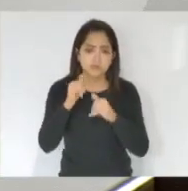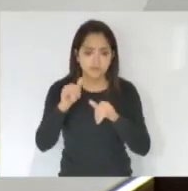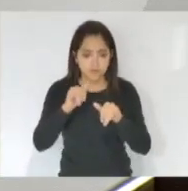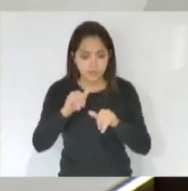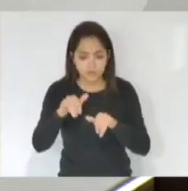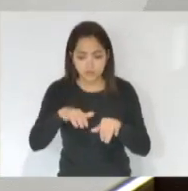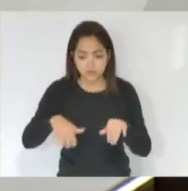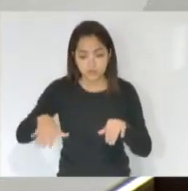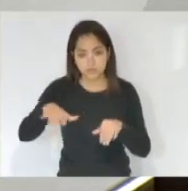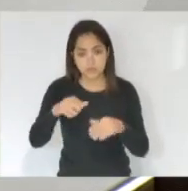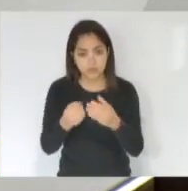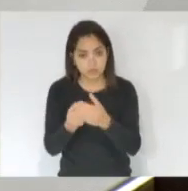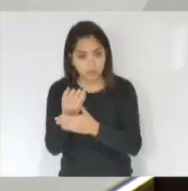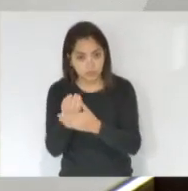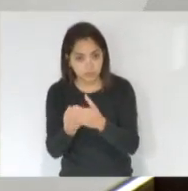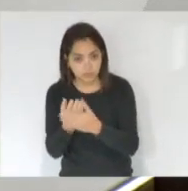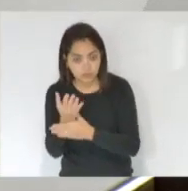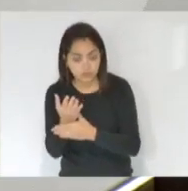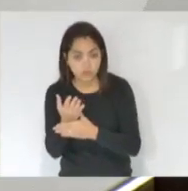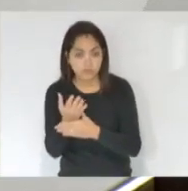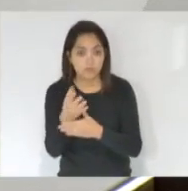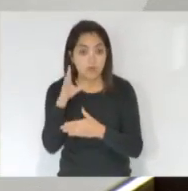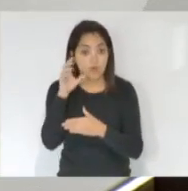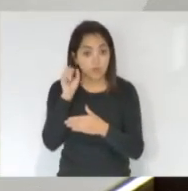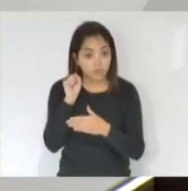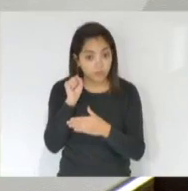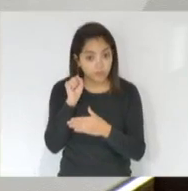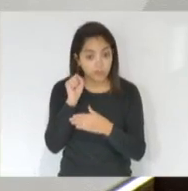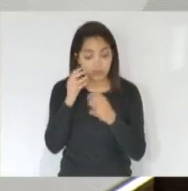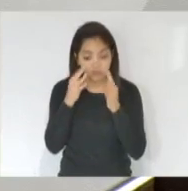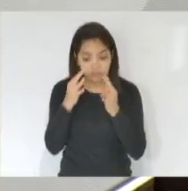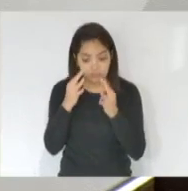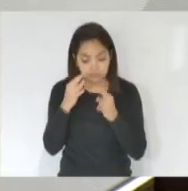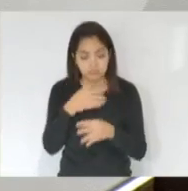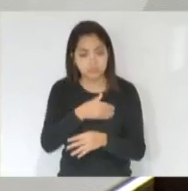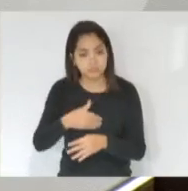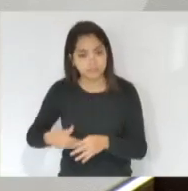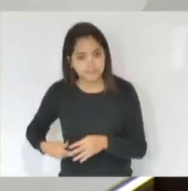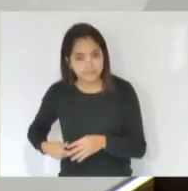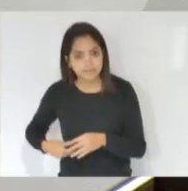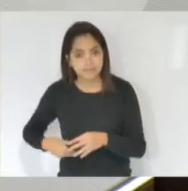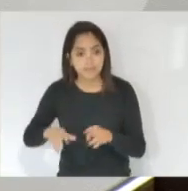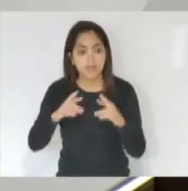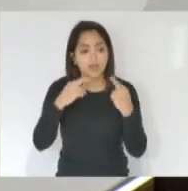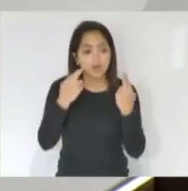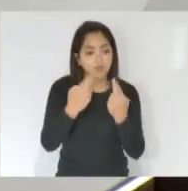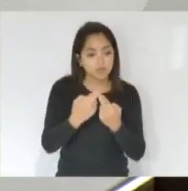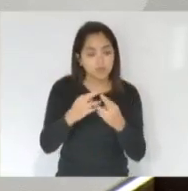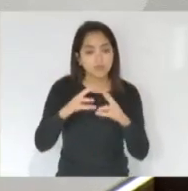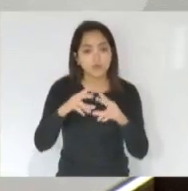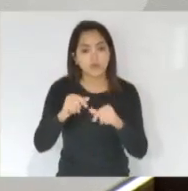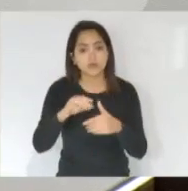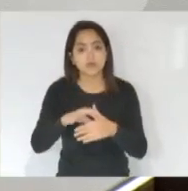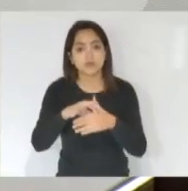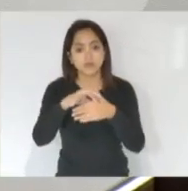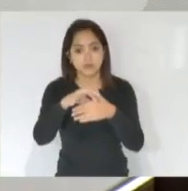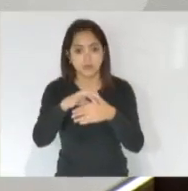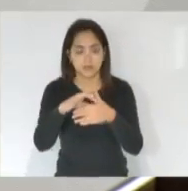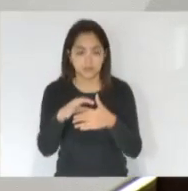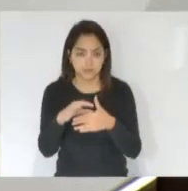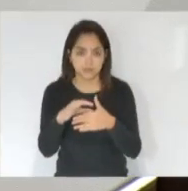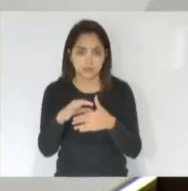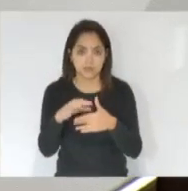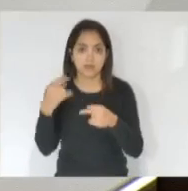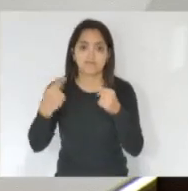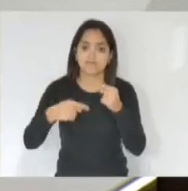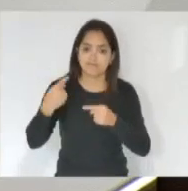Santa Catarina, ouviu o governo, reuniu as lideranças e votou a nova política